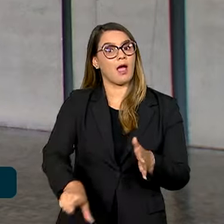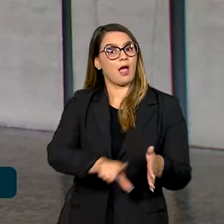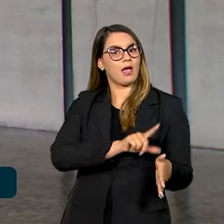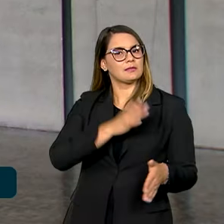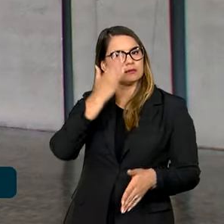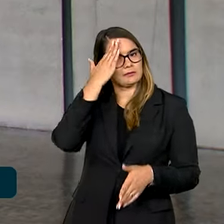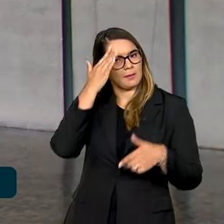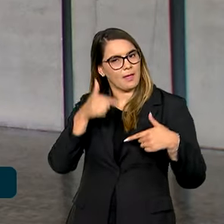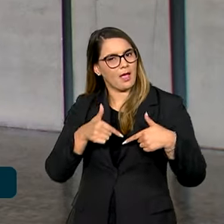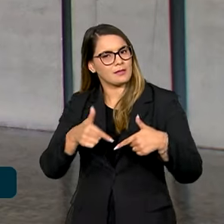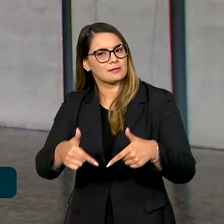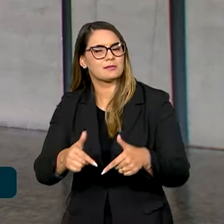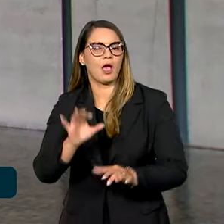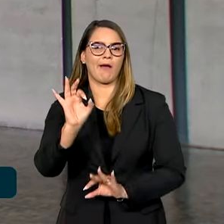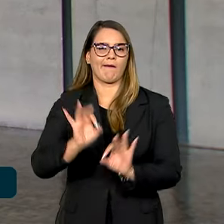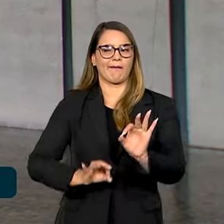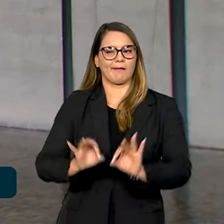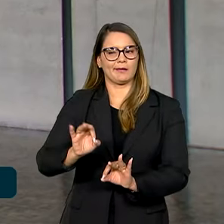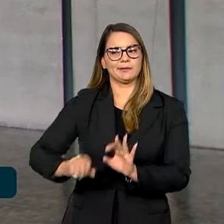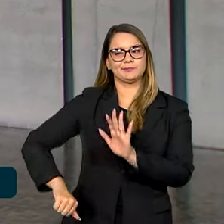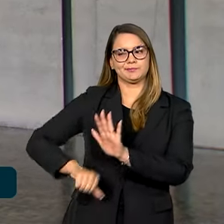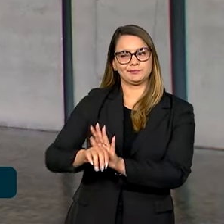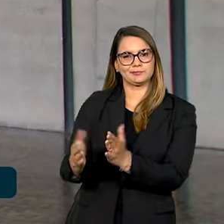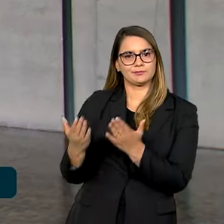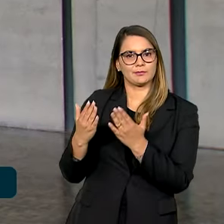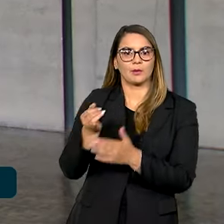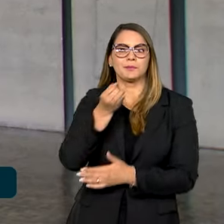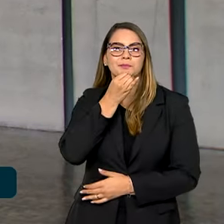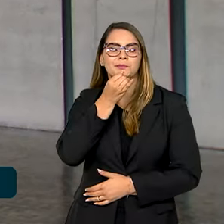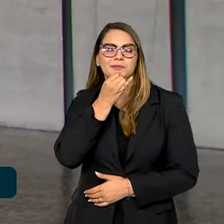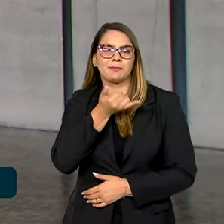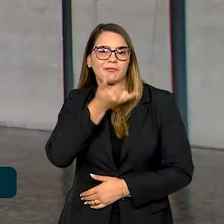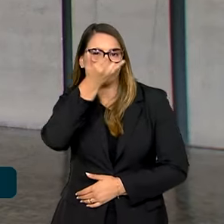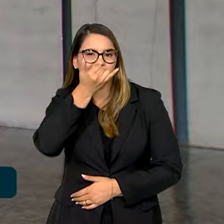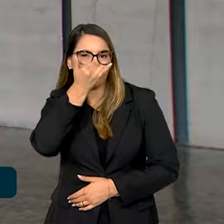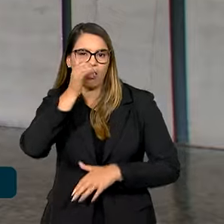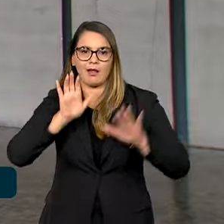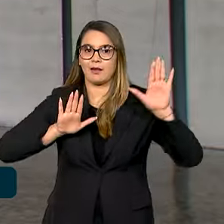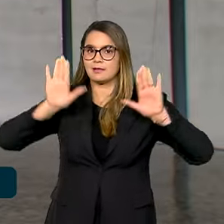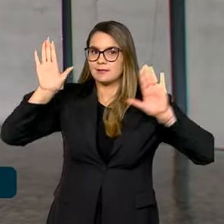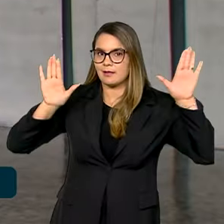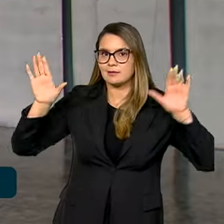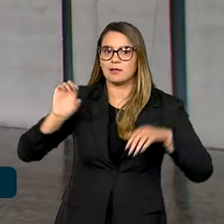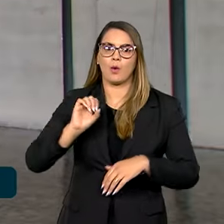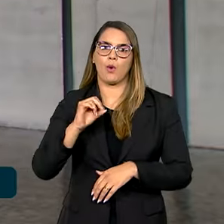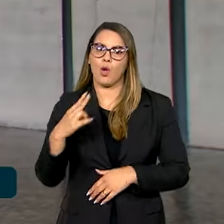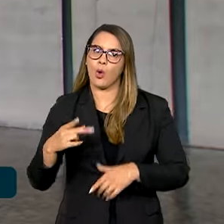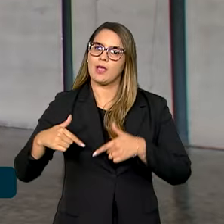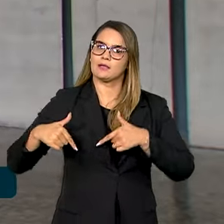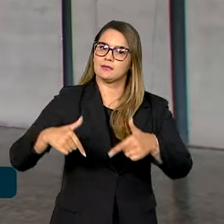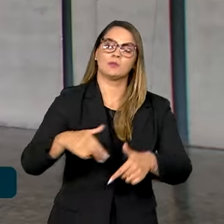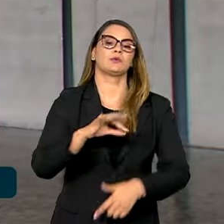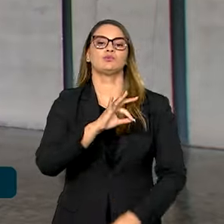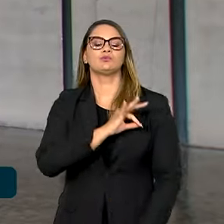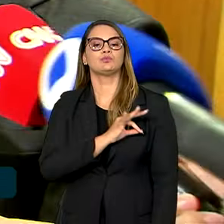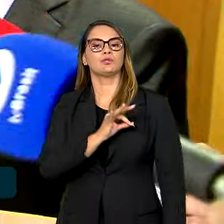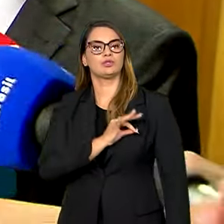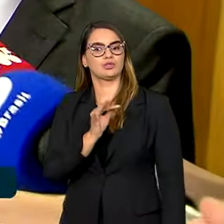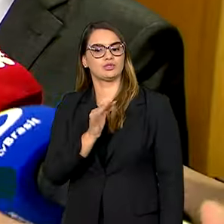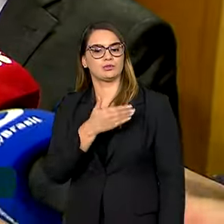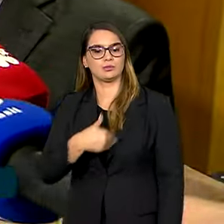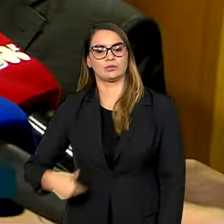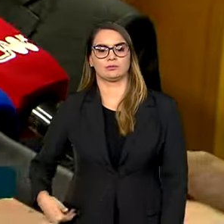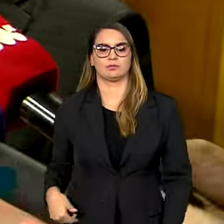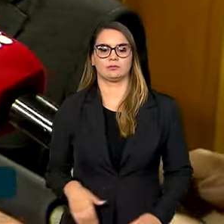as ações de organizações criminosas, por exemplo, em fraudes em licitações ou na execução de políticas públicas.